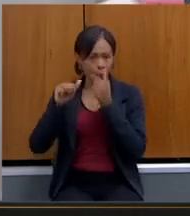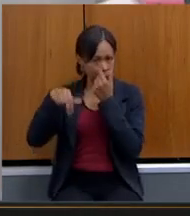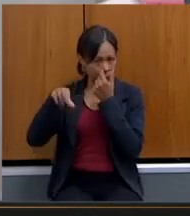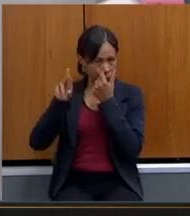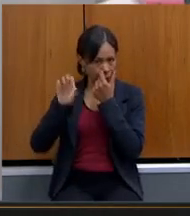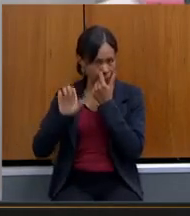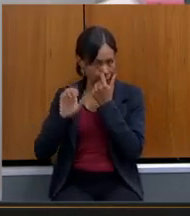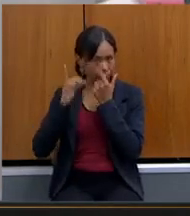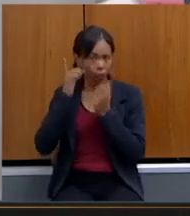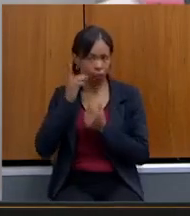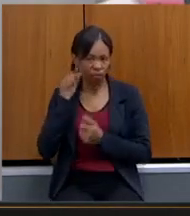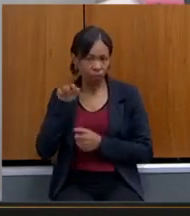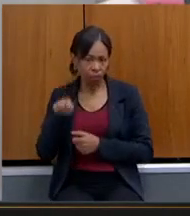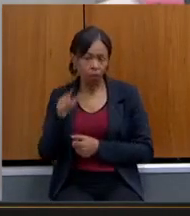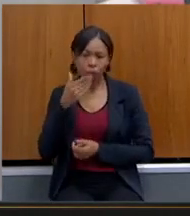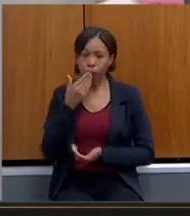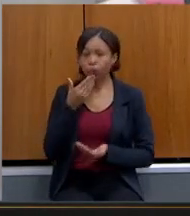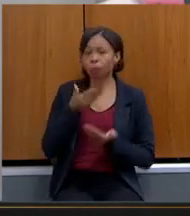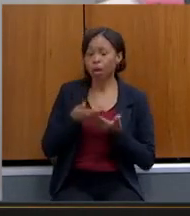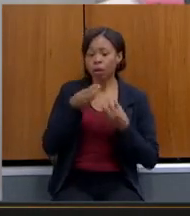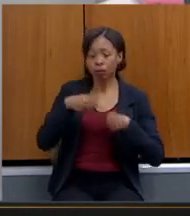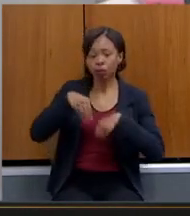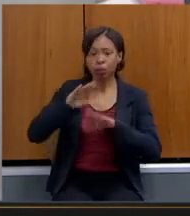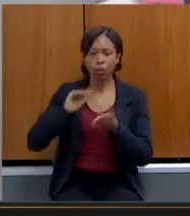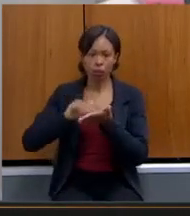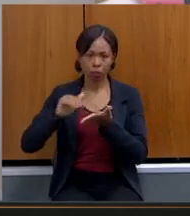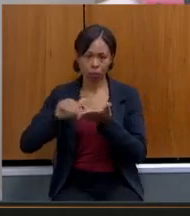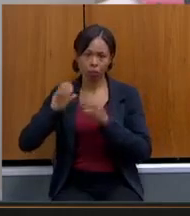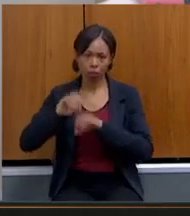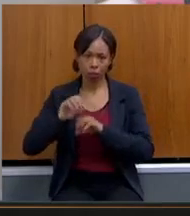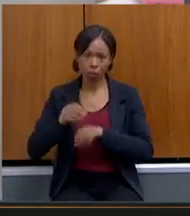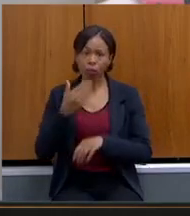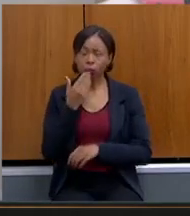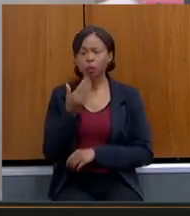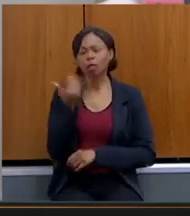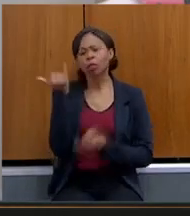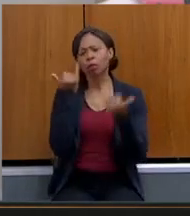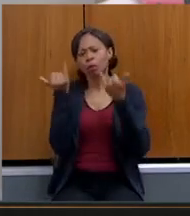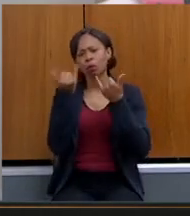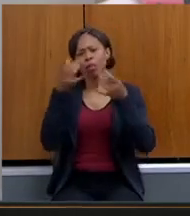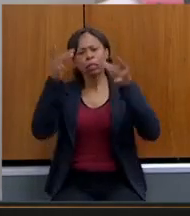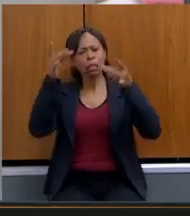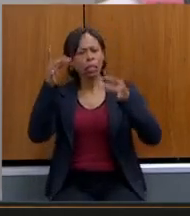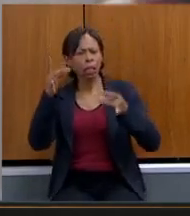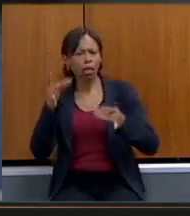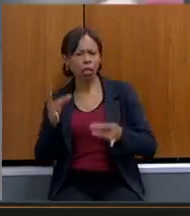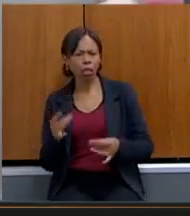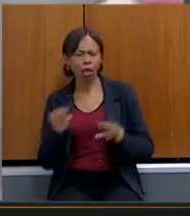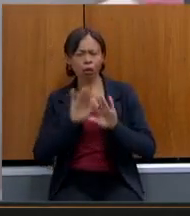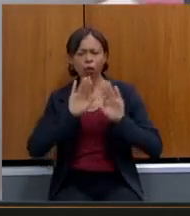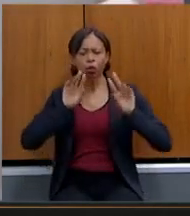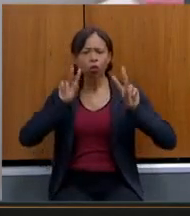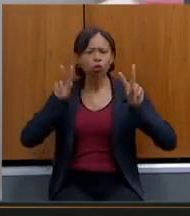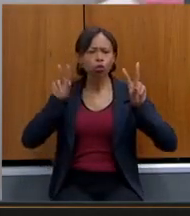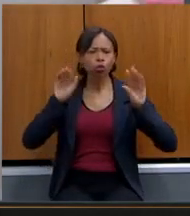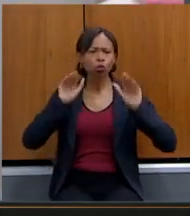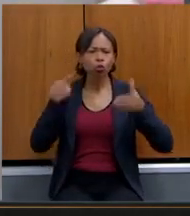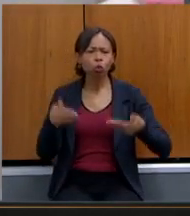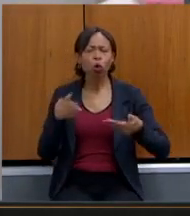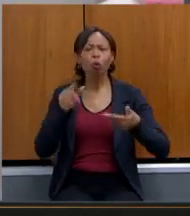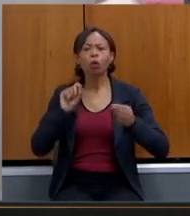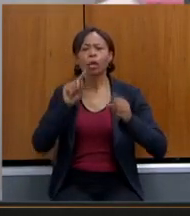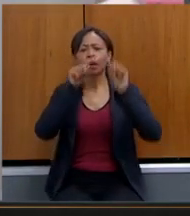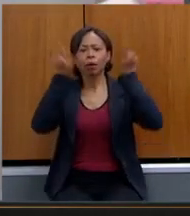requer que estejam seja encaminhada à secretaria estado educação vídeo de informações detalhada relativas ao quadro atualizado